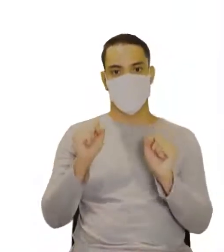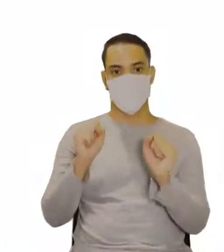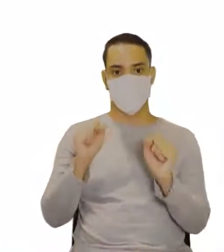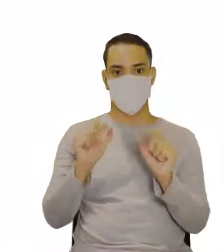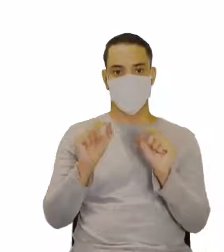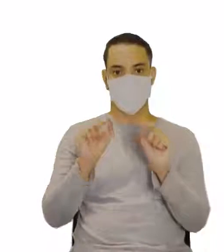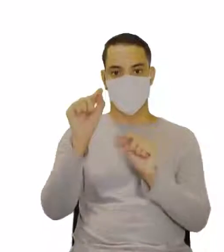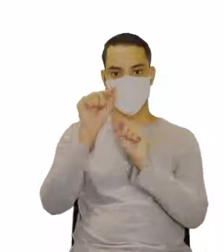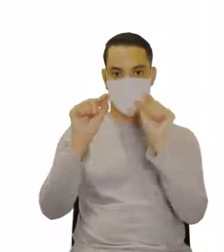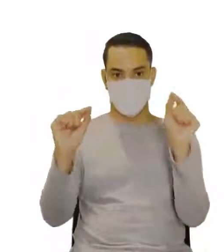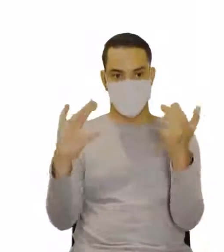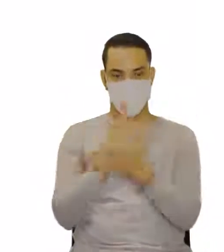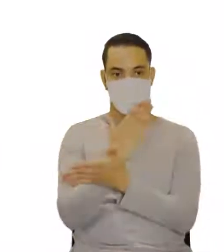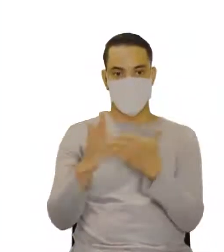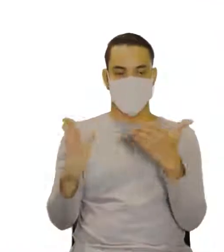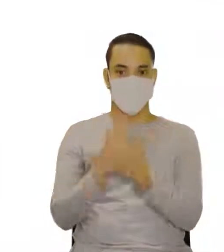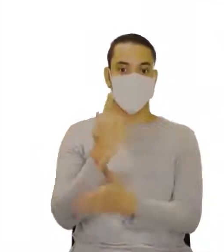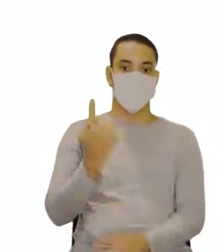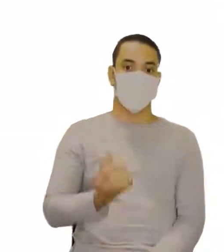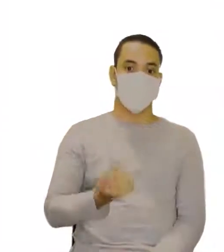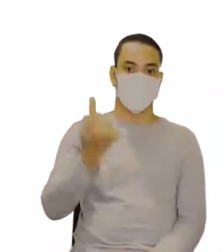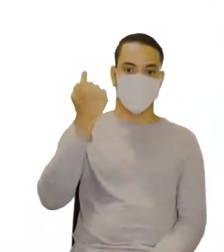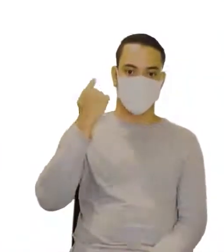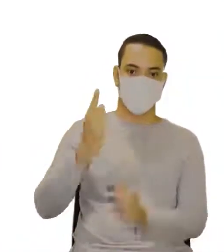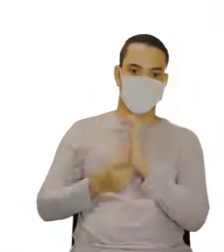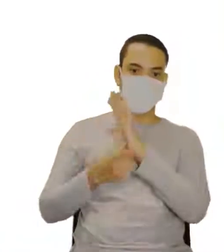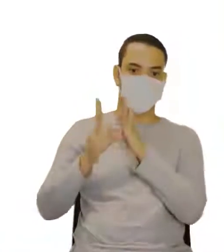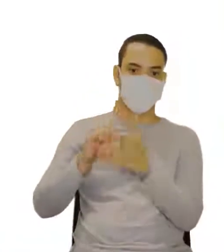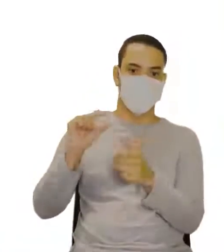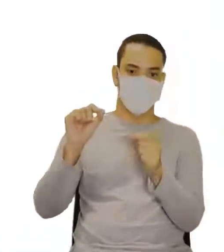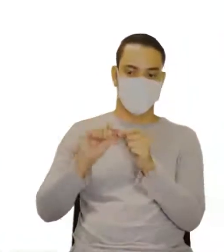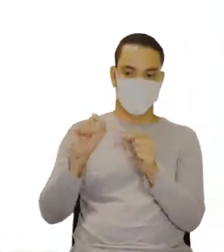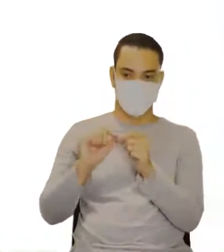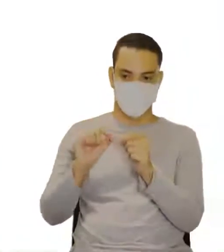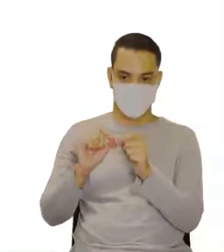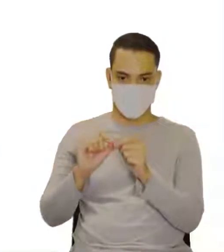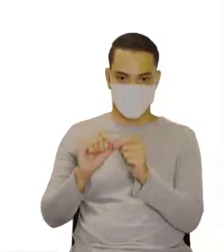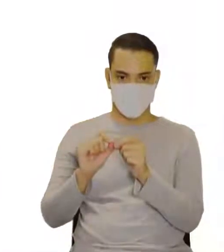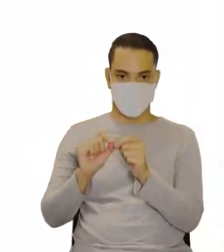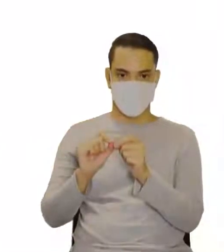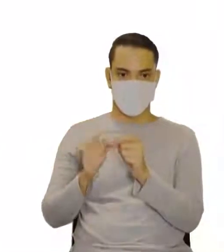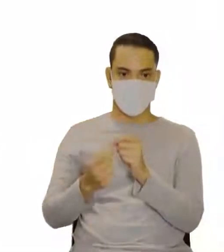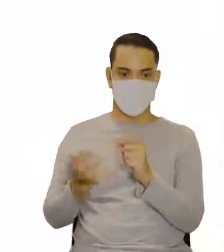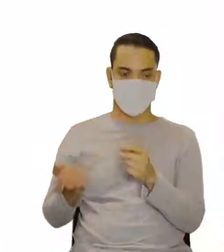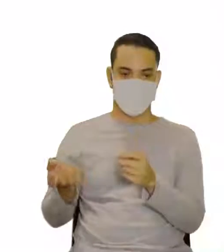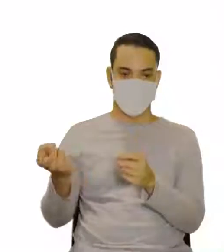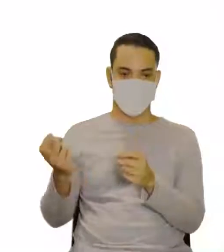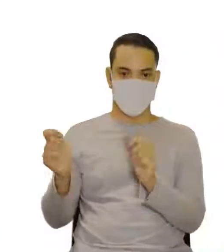aqui. Lá naquela nossa associação que nós fizemos anteriormente, deixa eu voltar ao slide.